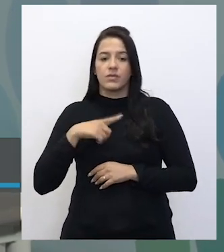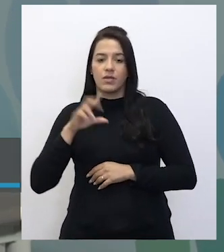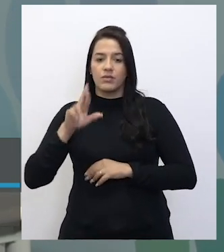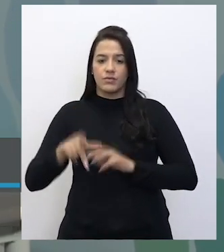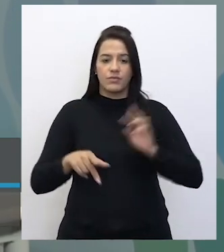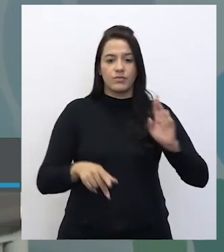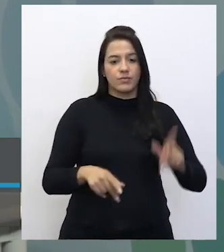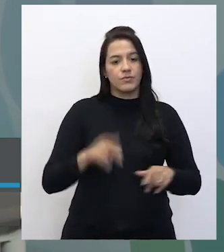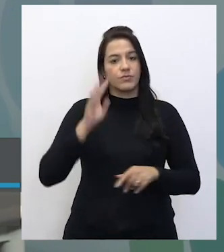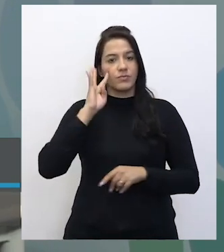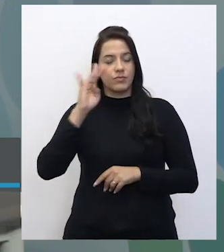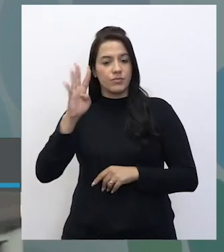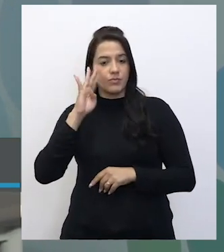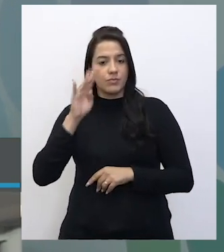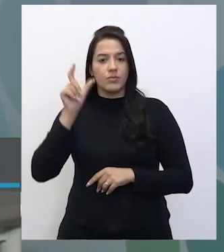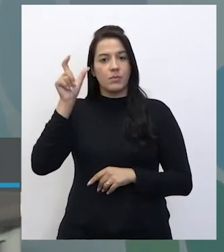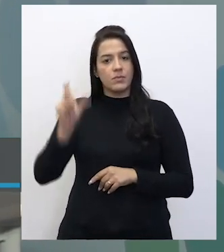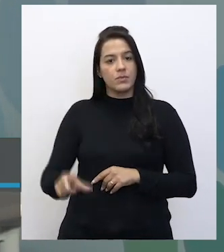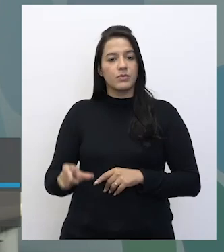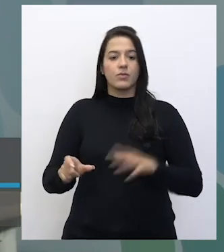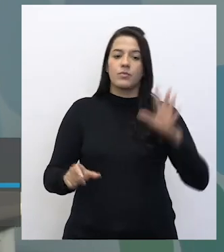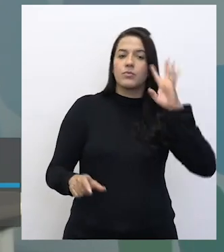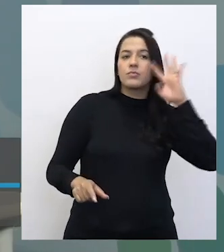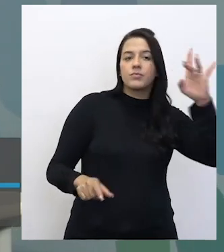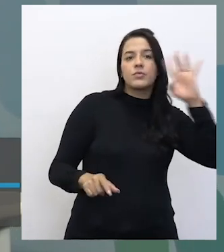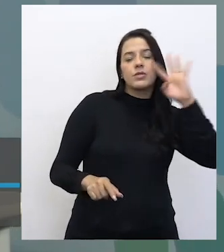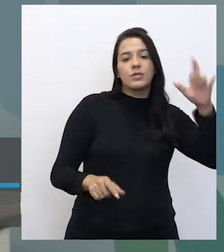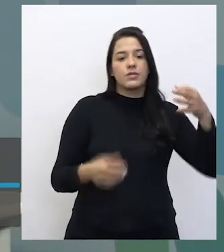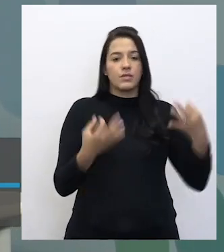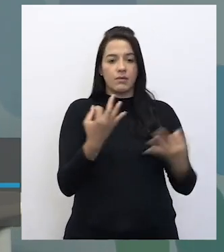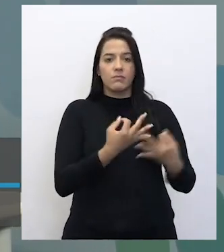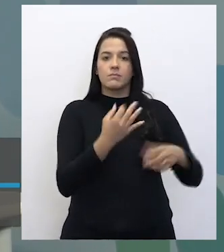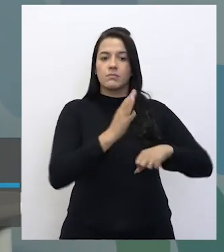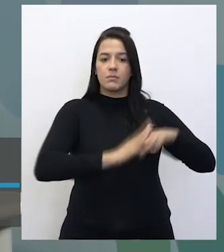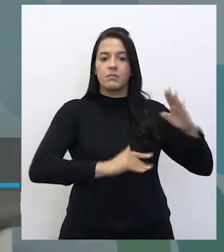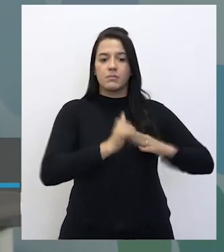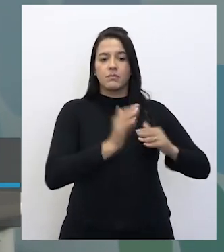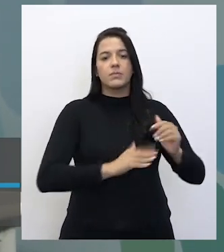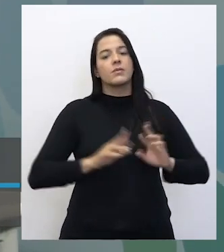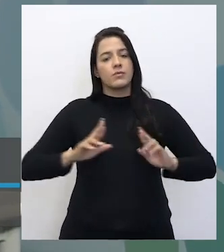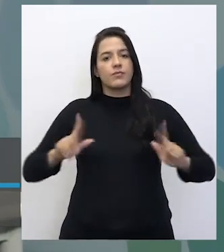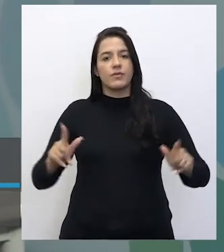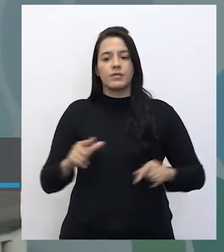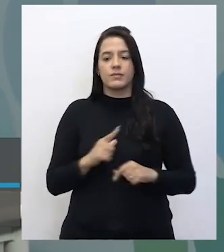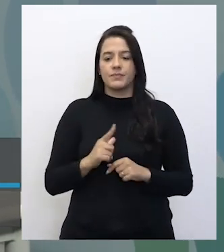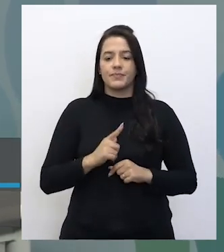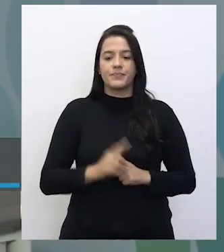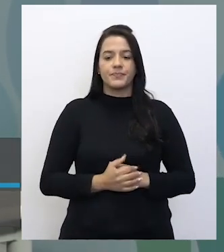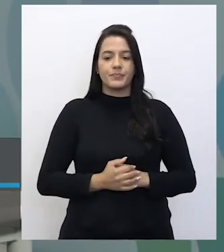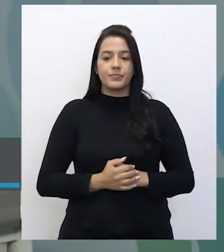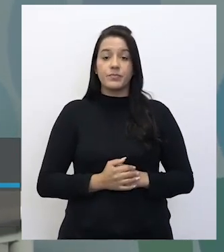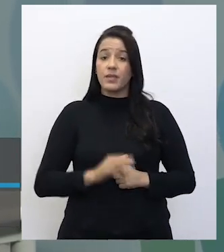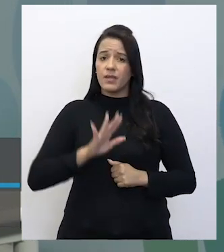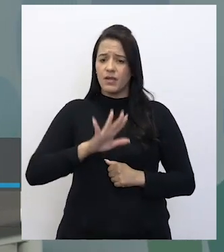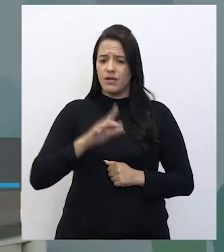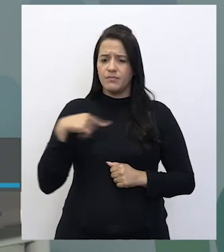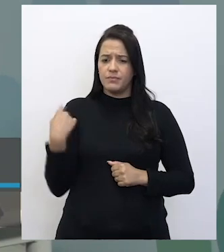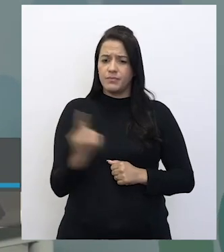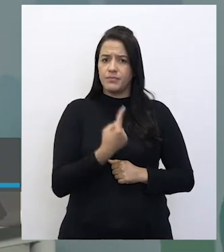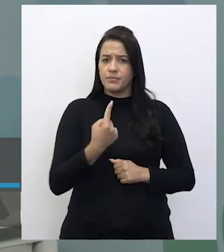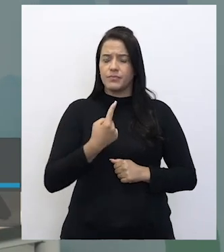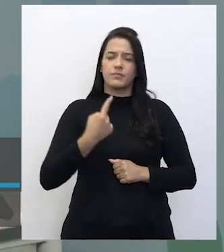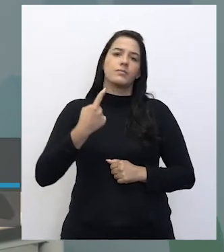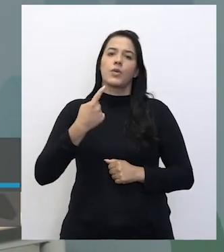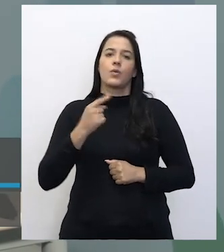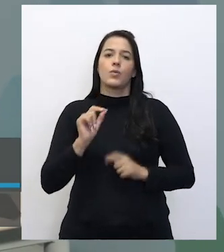o filosofar de um indivíduo comum e o de um filósofo especialista. Sim. Né? E me parece que para a gente ir começando,